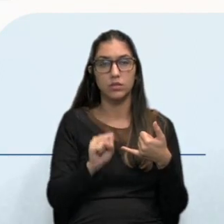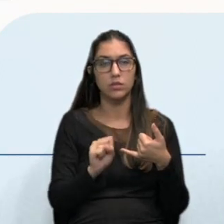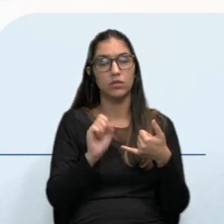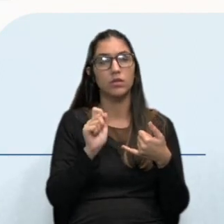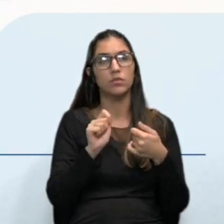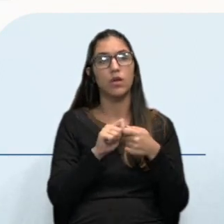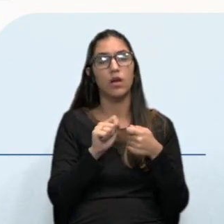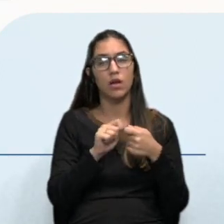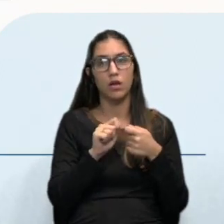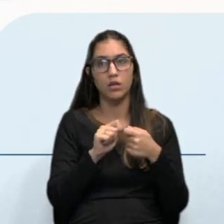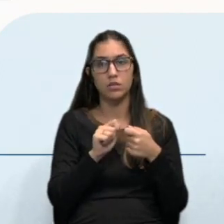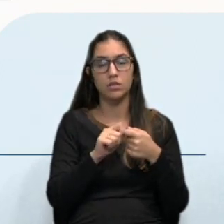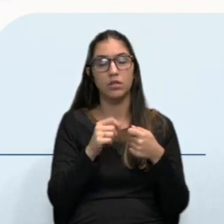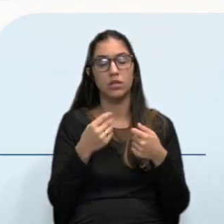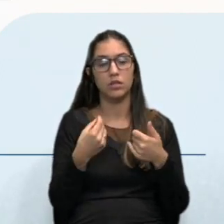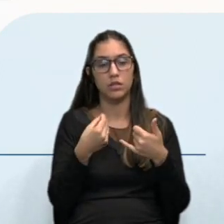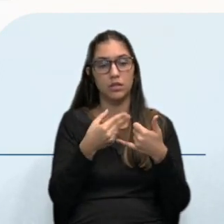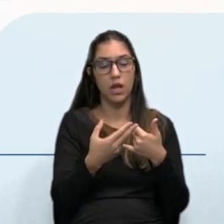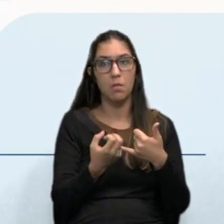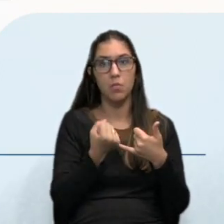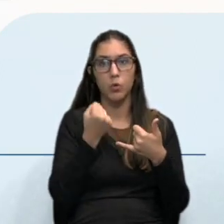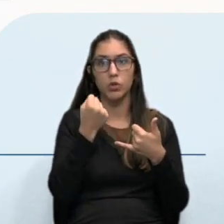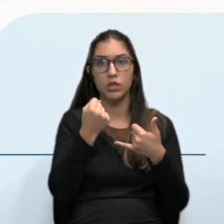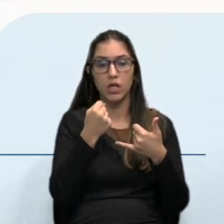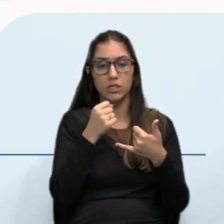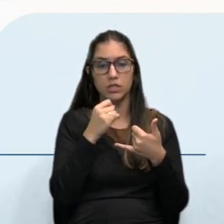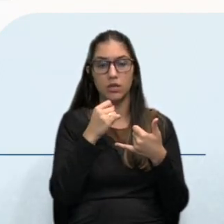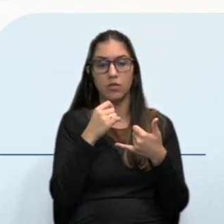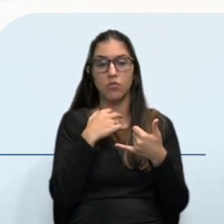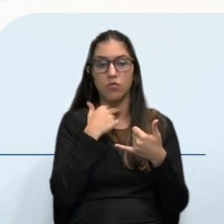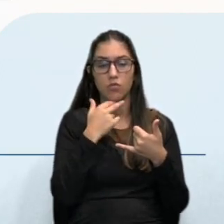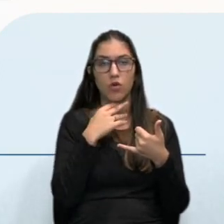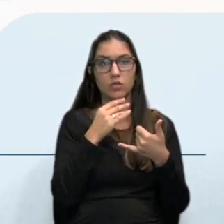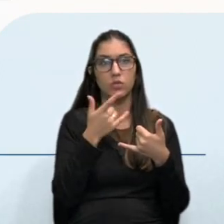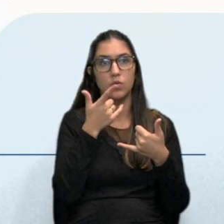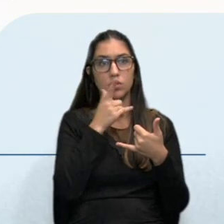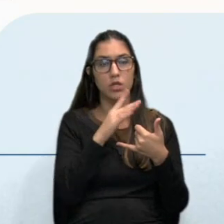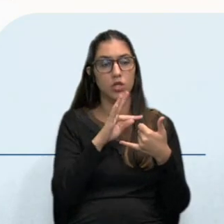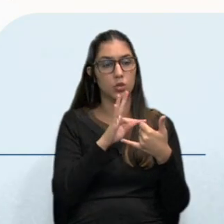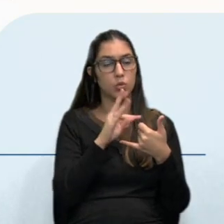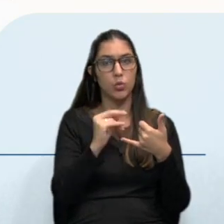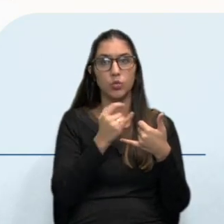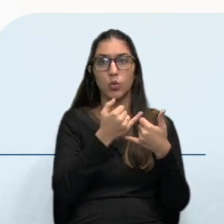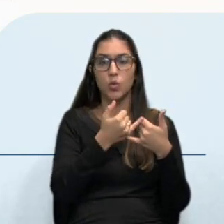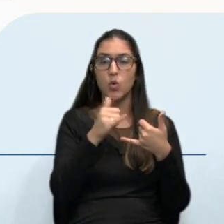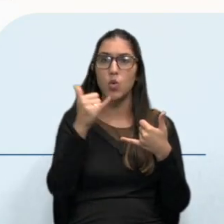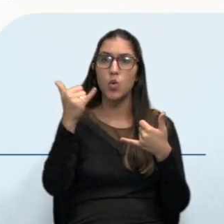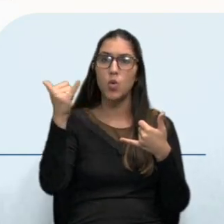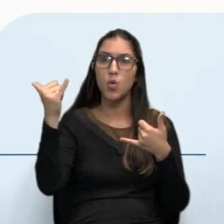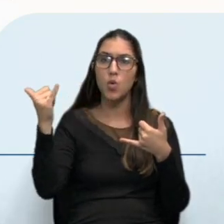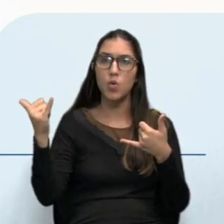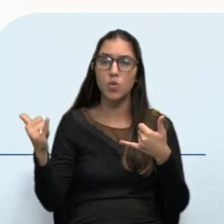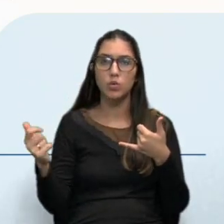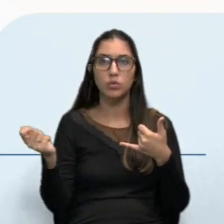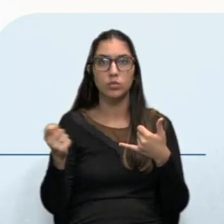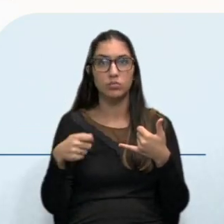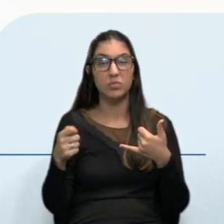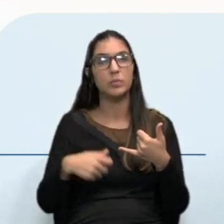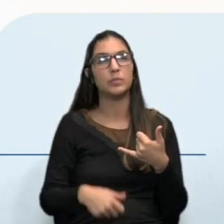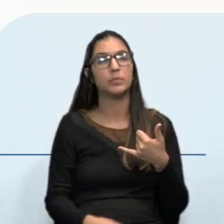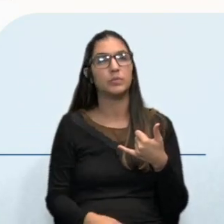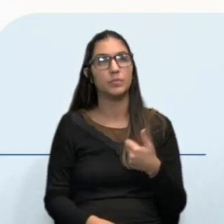faz? Ele garante a potência do sinal para percorrer todo o caminho, para percorrer todo o canal que precisa ser percorrido a